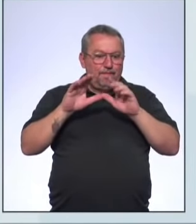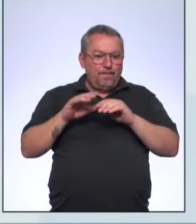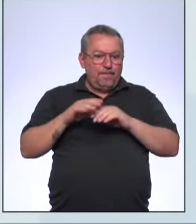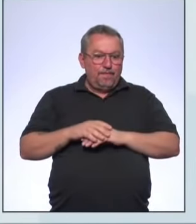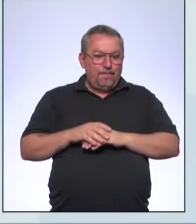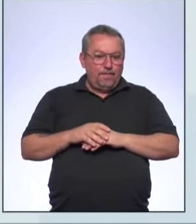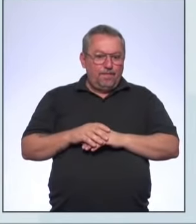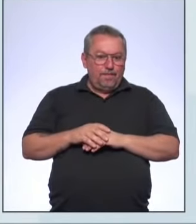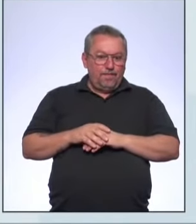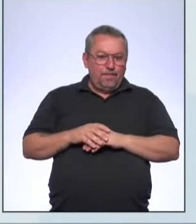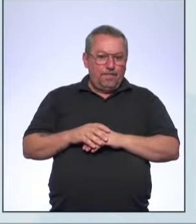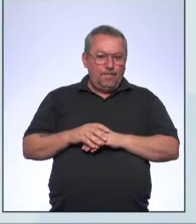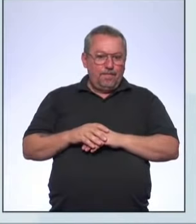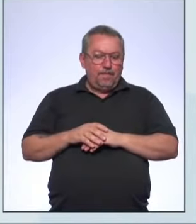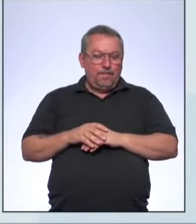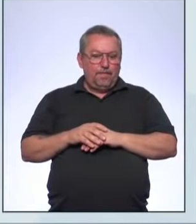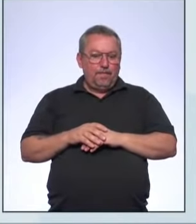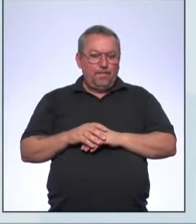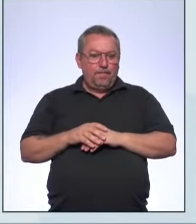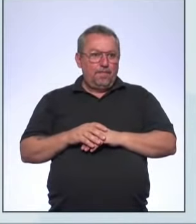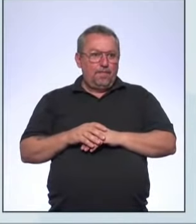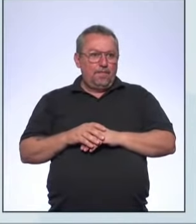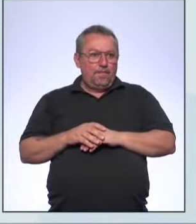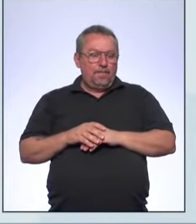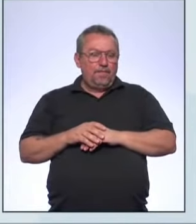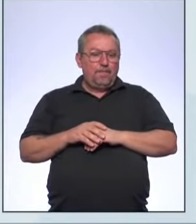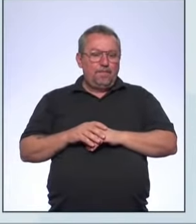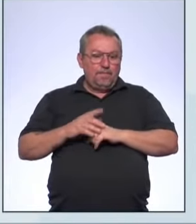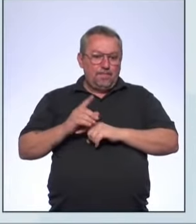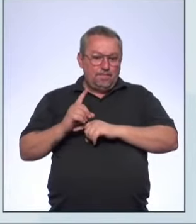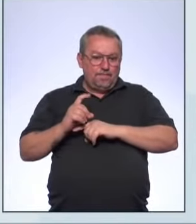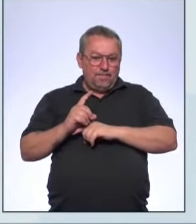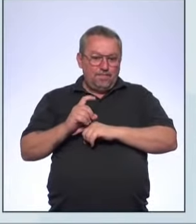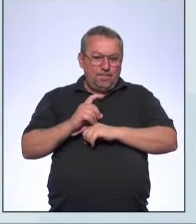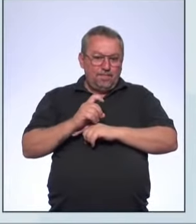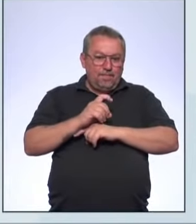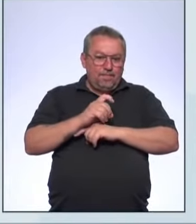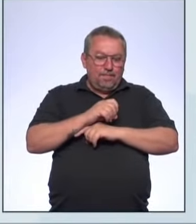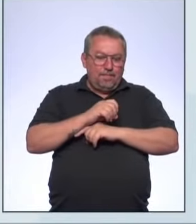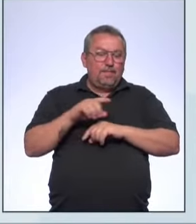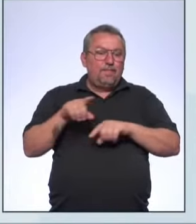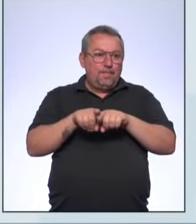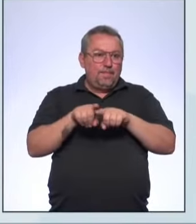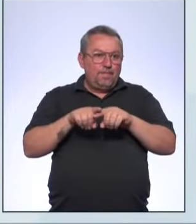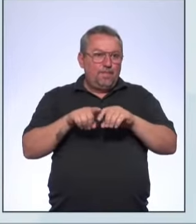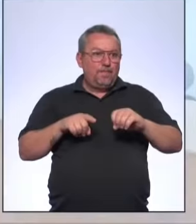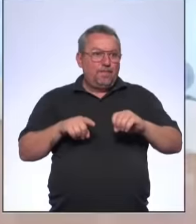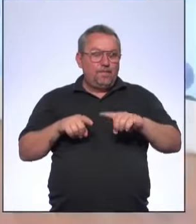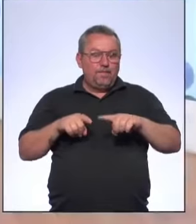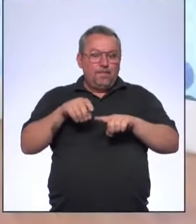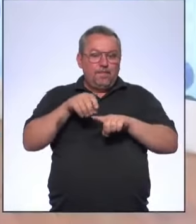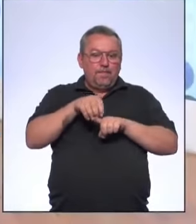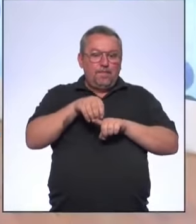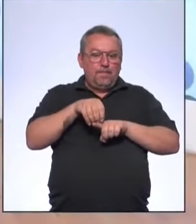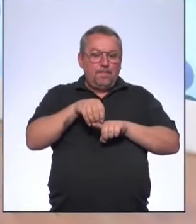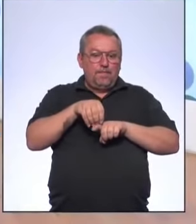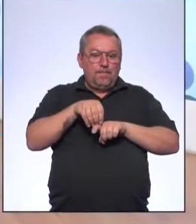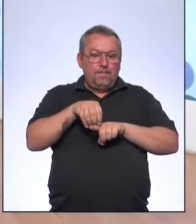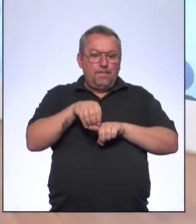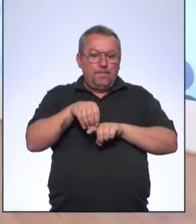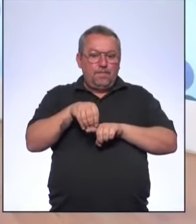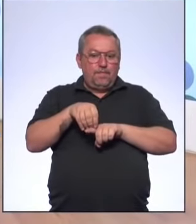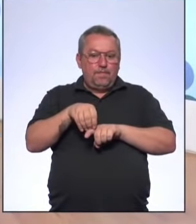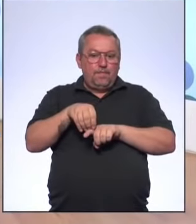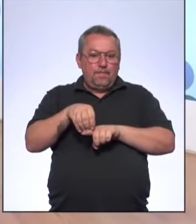caterpillar o worlds que ela gata né e o islands nesse